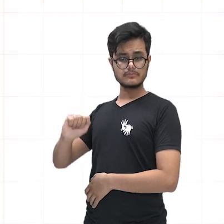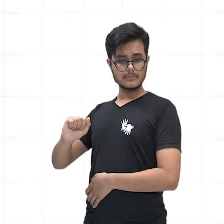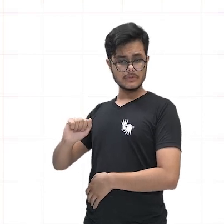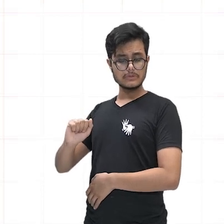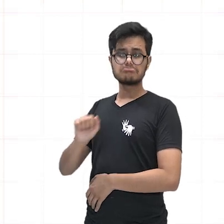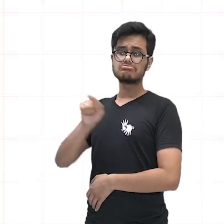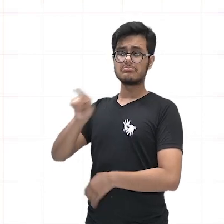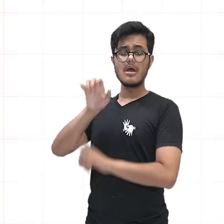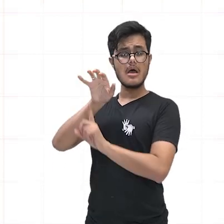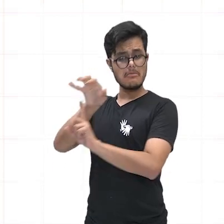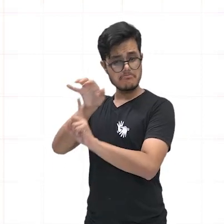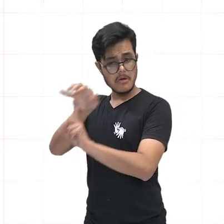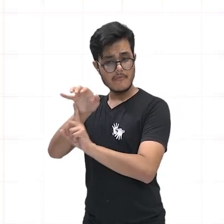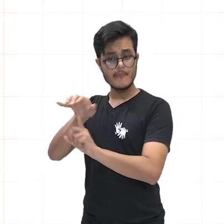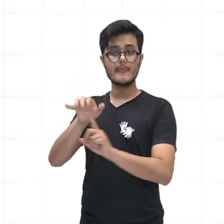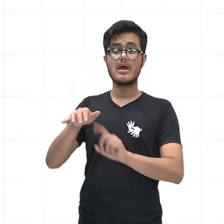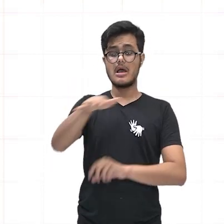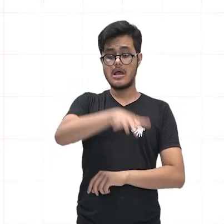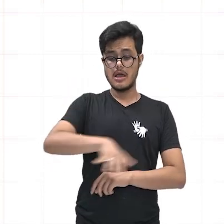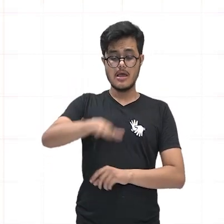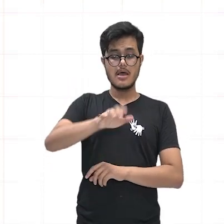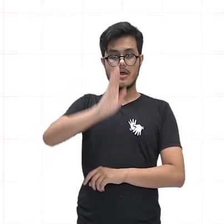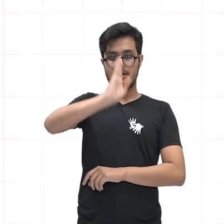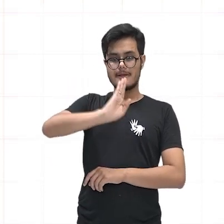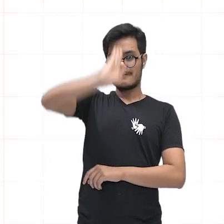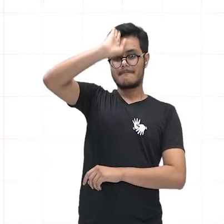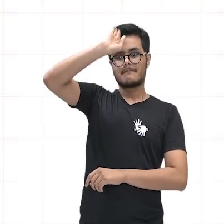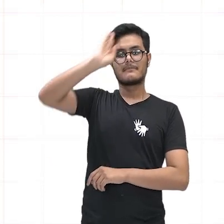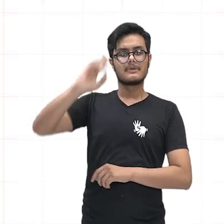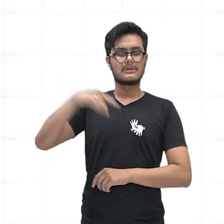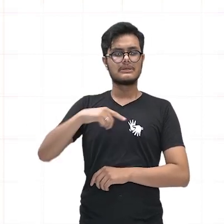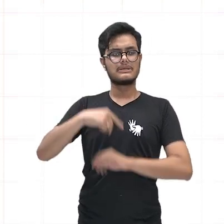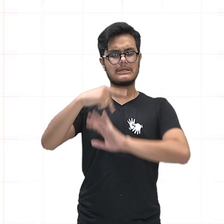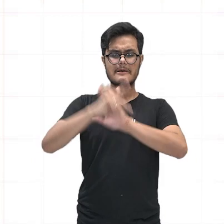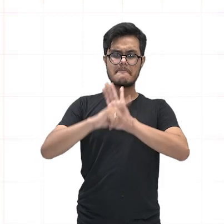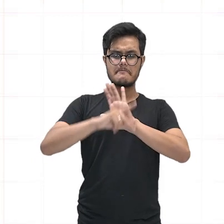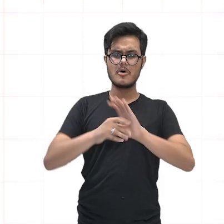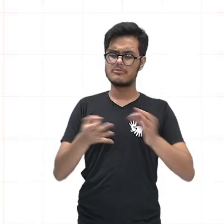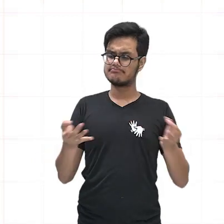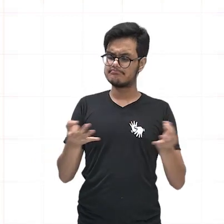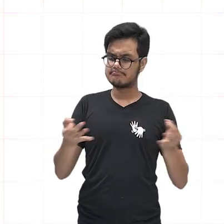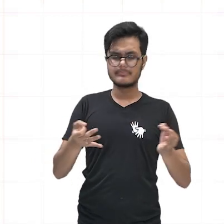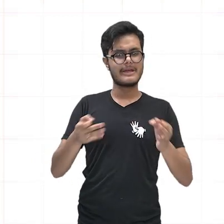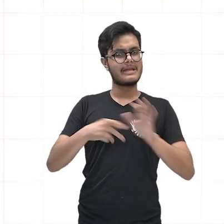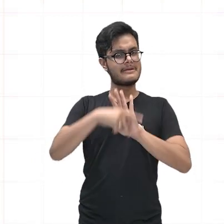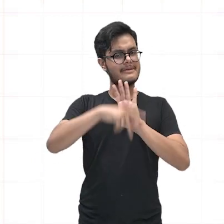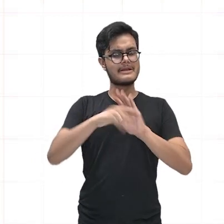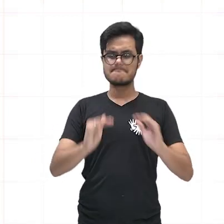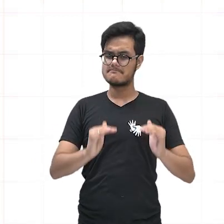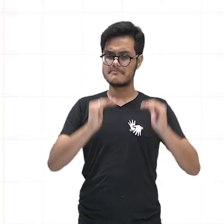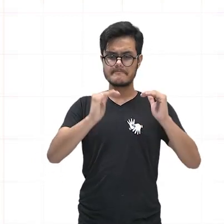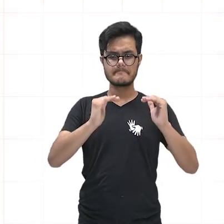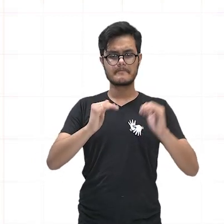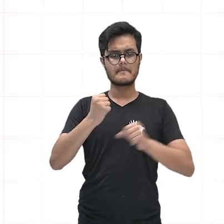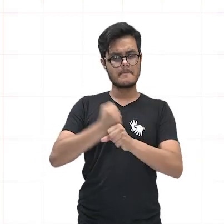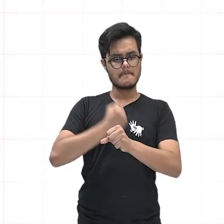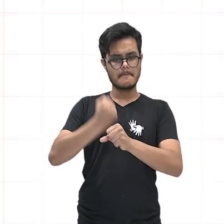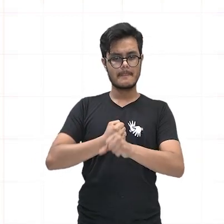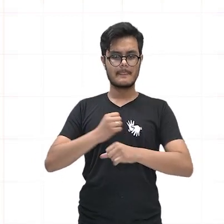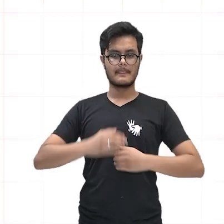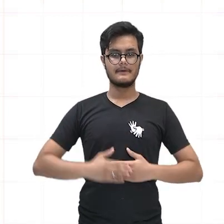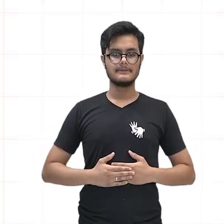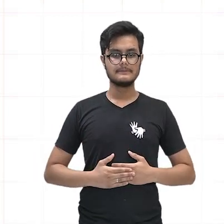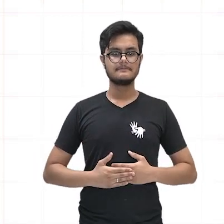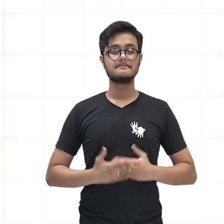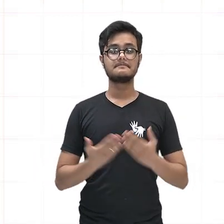etrusca a Roma e realizou Grandes projetos de construção tá entre os seus legados a